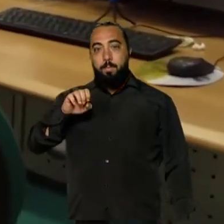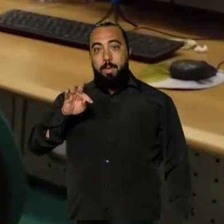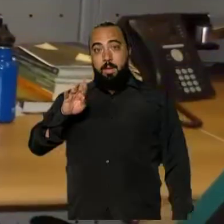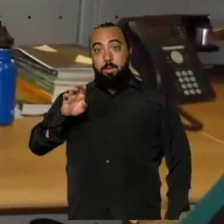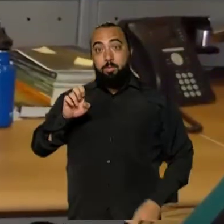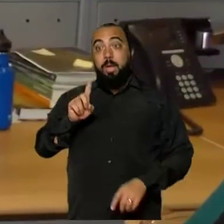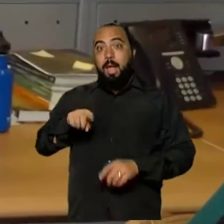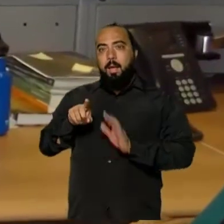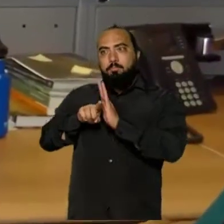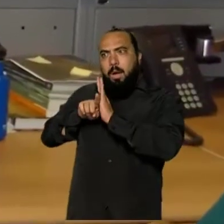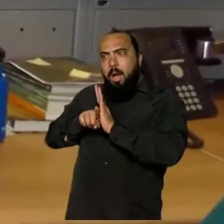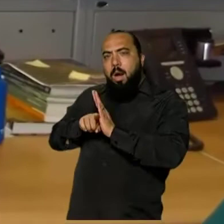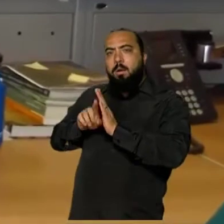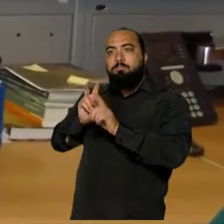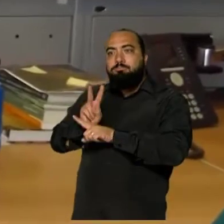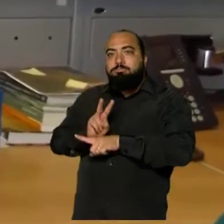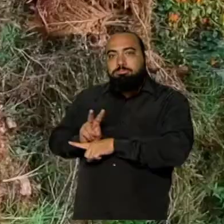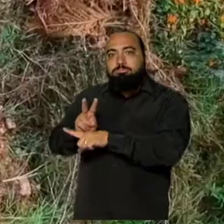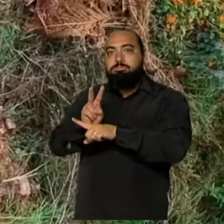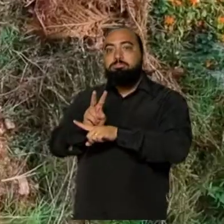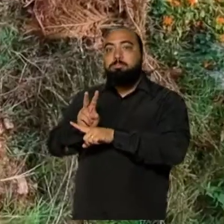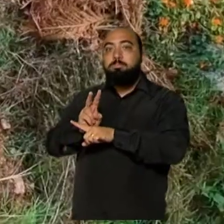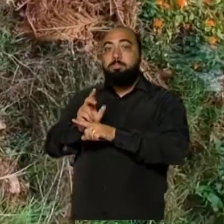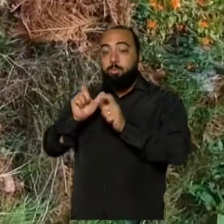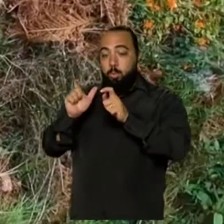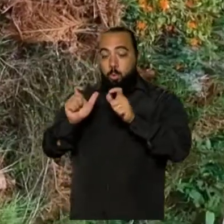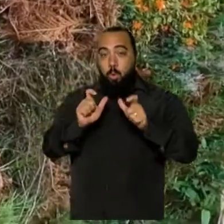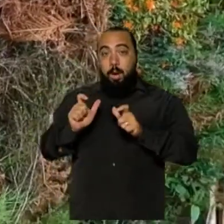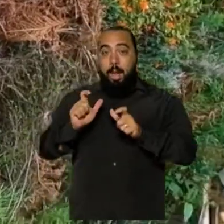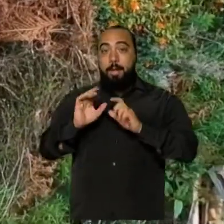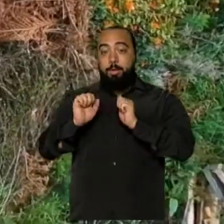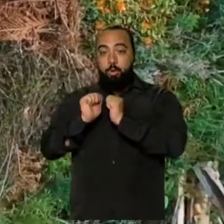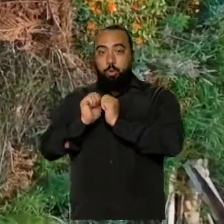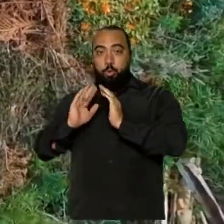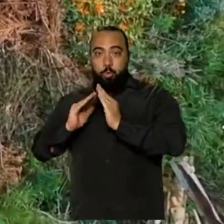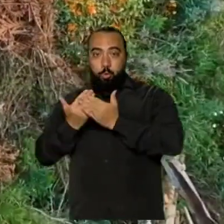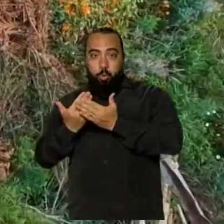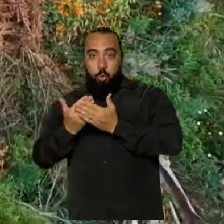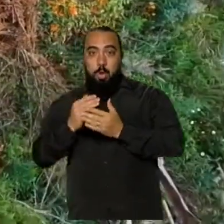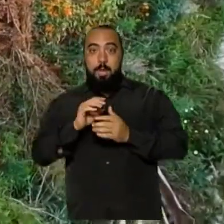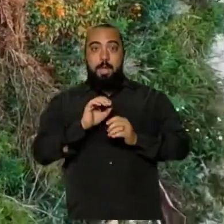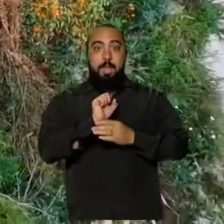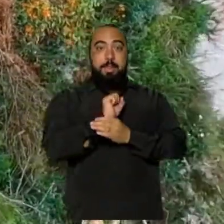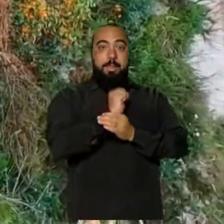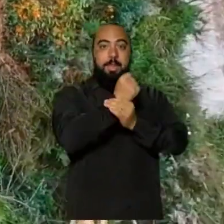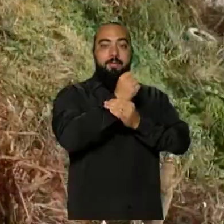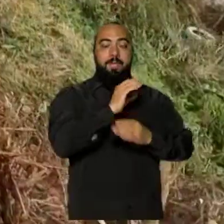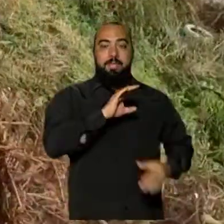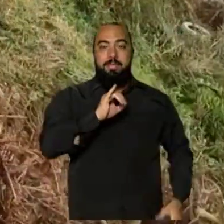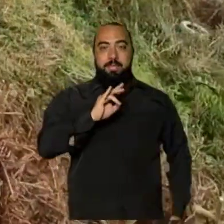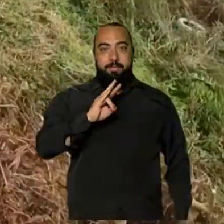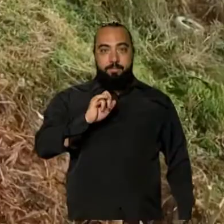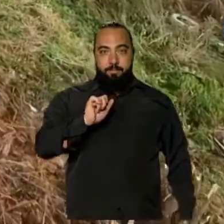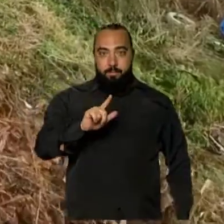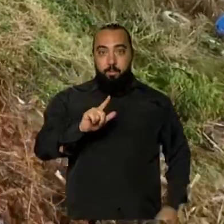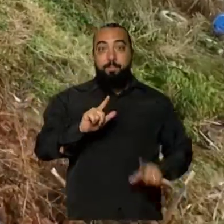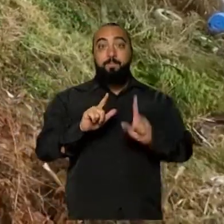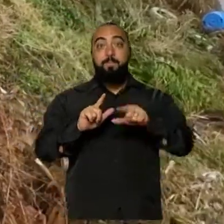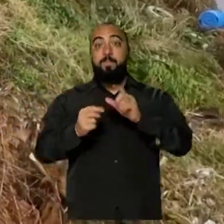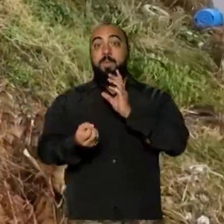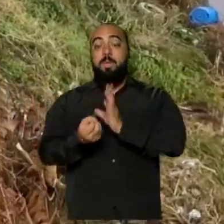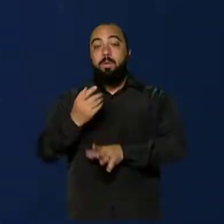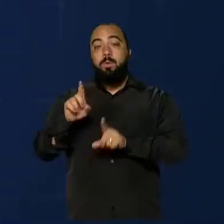de observação locais com escolas e defesa civis, e incluímos a